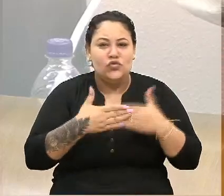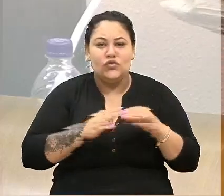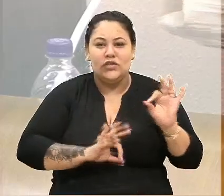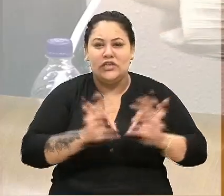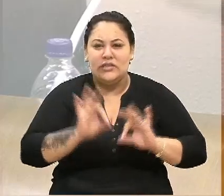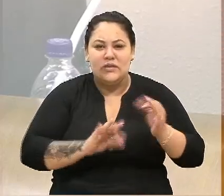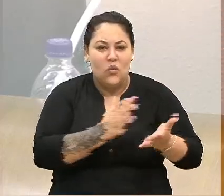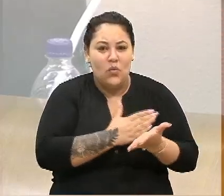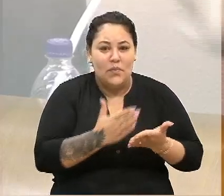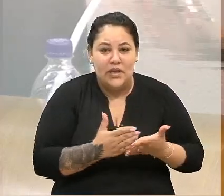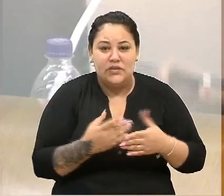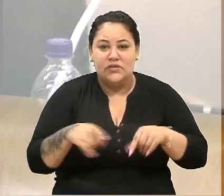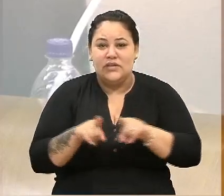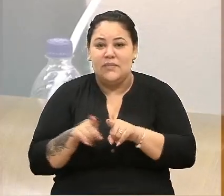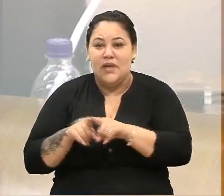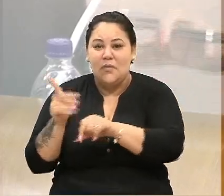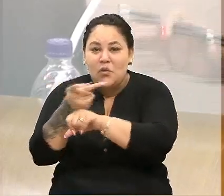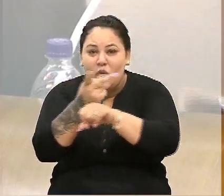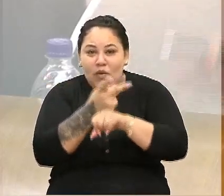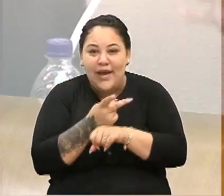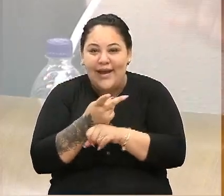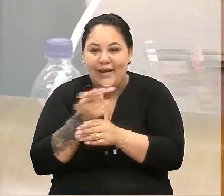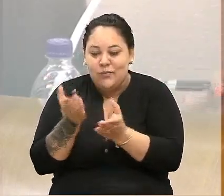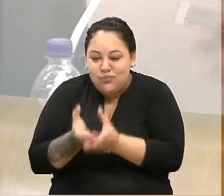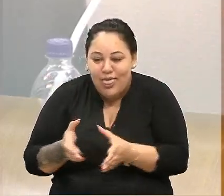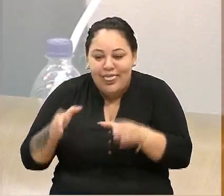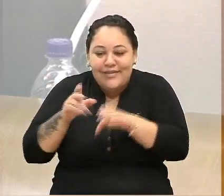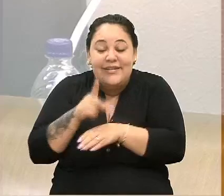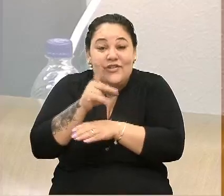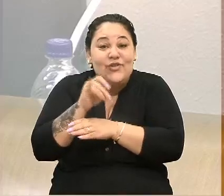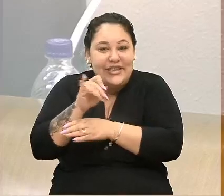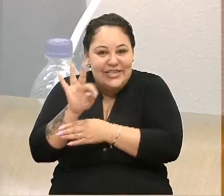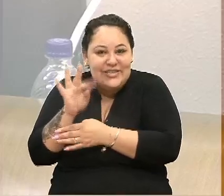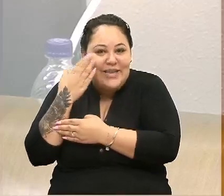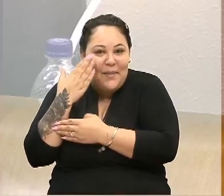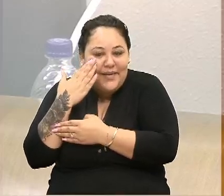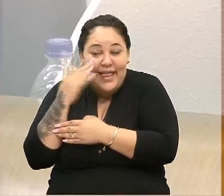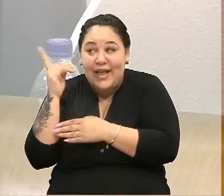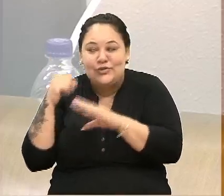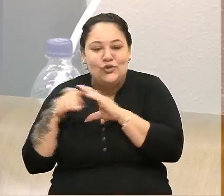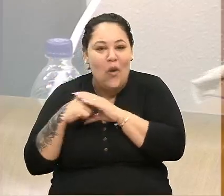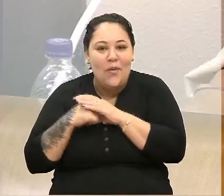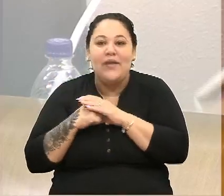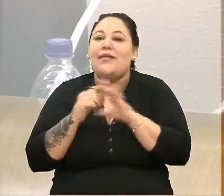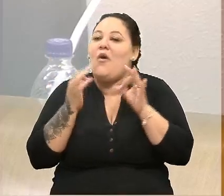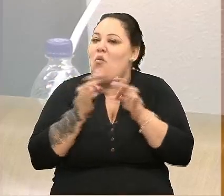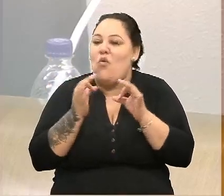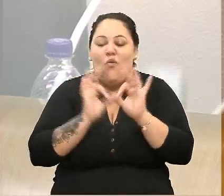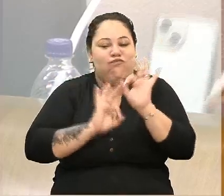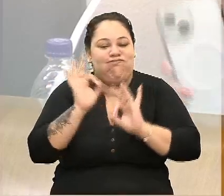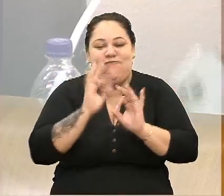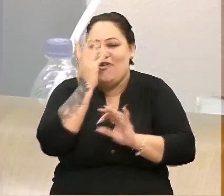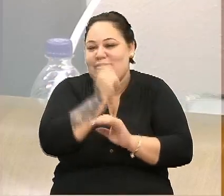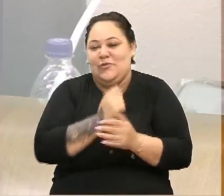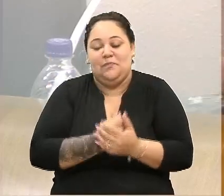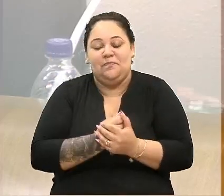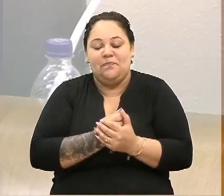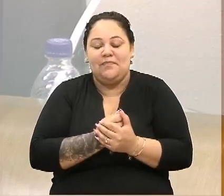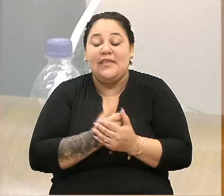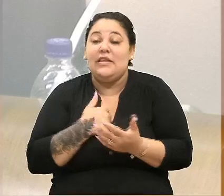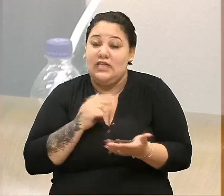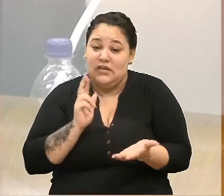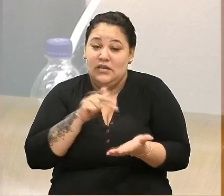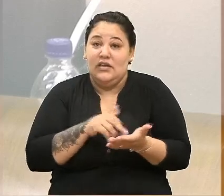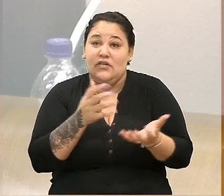inicial, desde a busca dos kits lá no Világio, que lindo, organizado, realmente uma referência. Mas queria reforçar esse